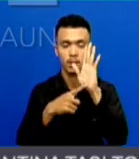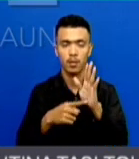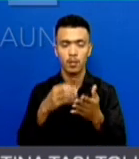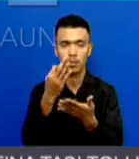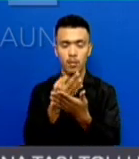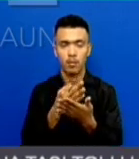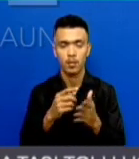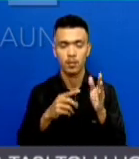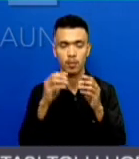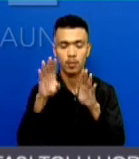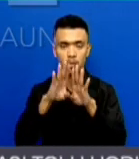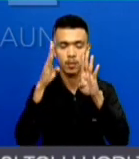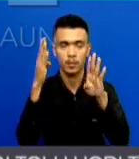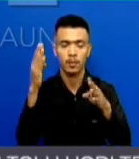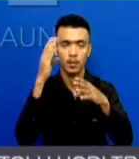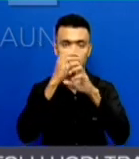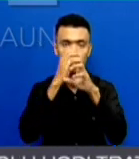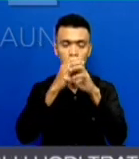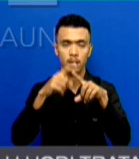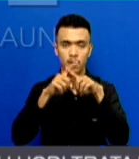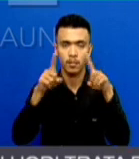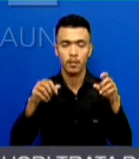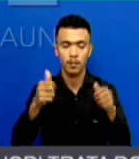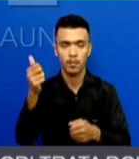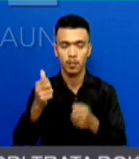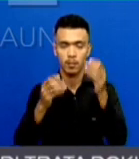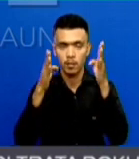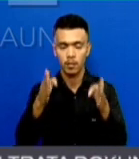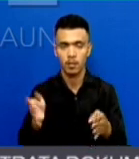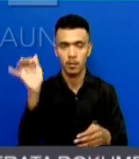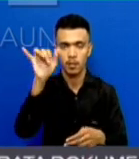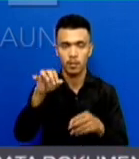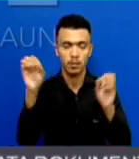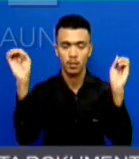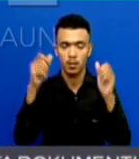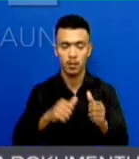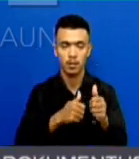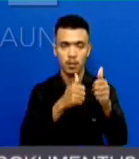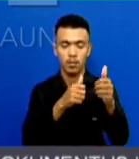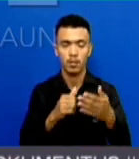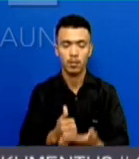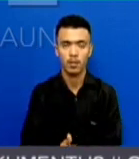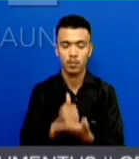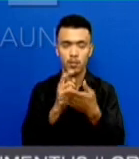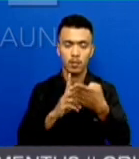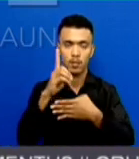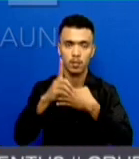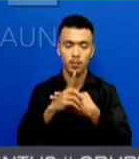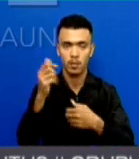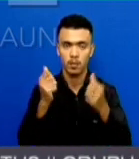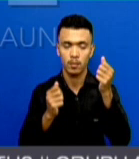tarefa e o da mata em carreta, mas durante o motorista Sira la cumpre ou de contribuir para o desenvolvimento entre motorista